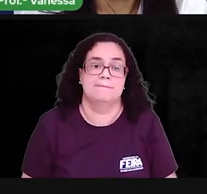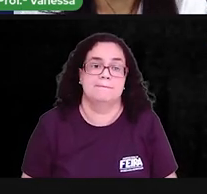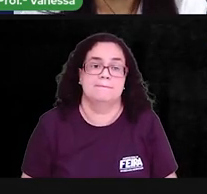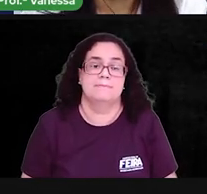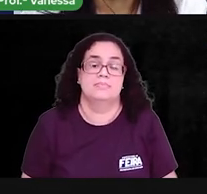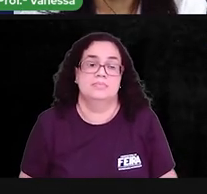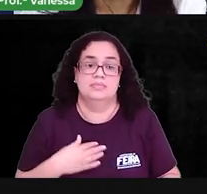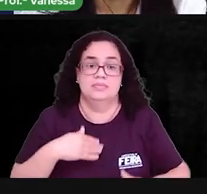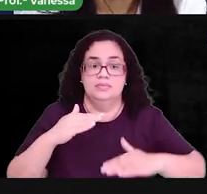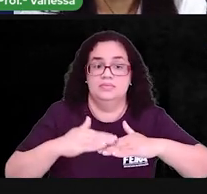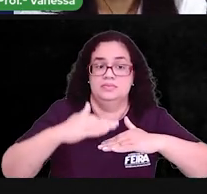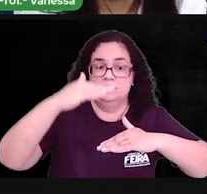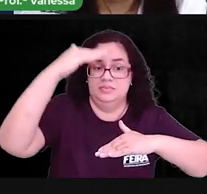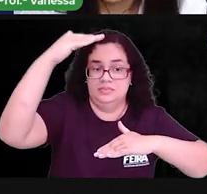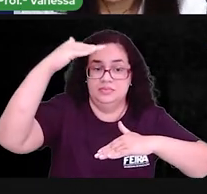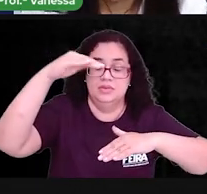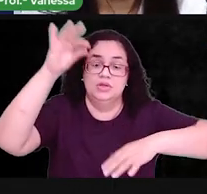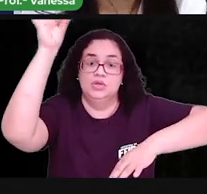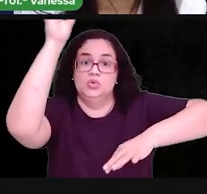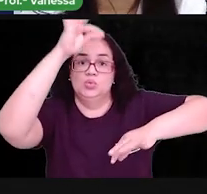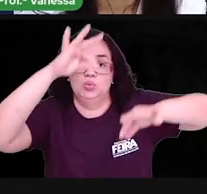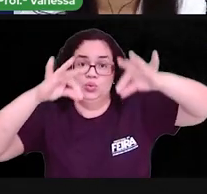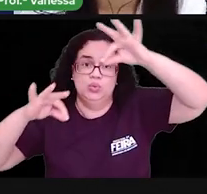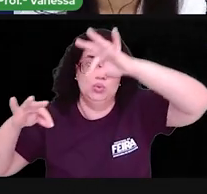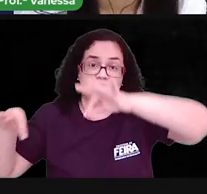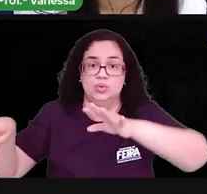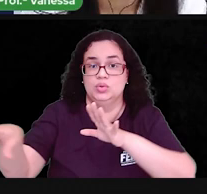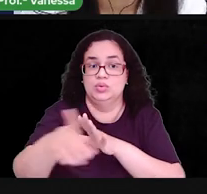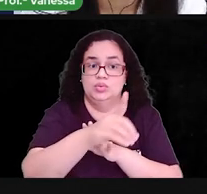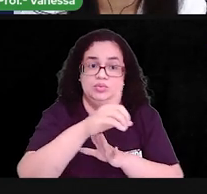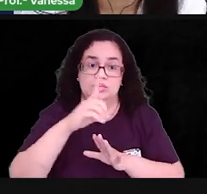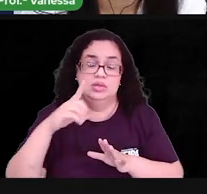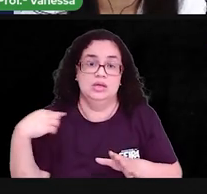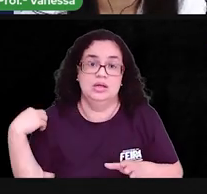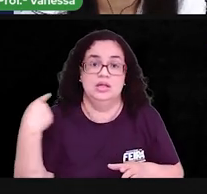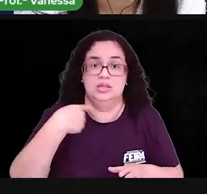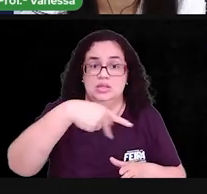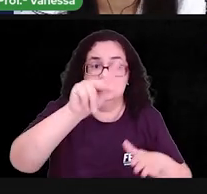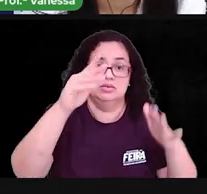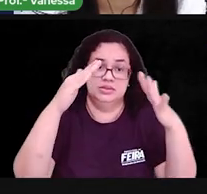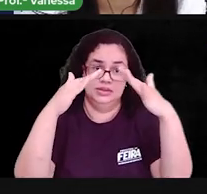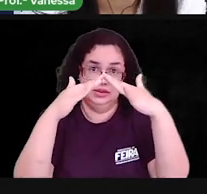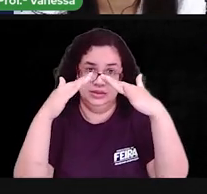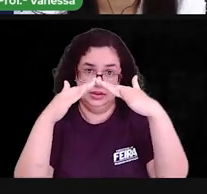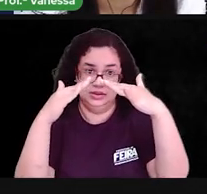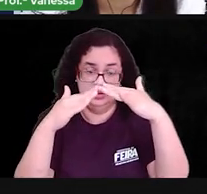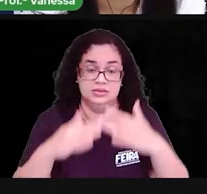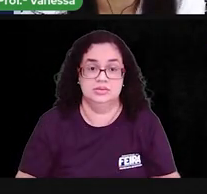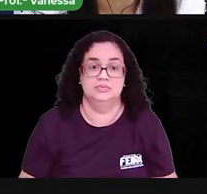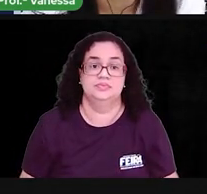é elevada através dos fios e chega até nossa casa